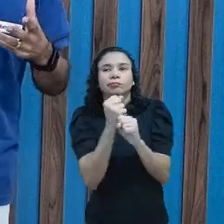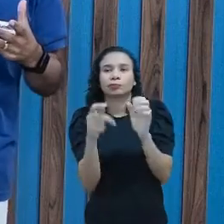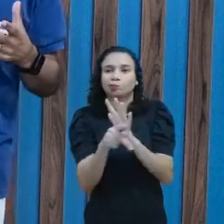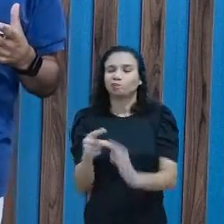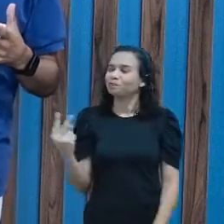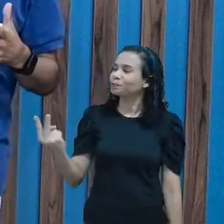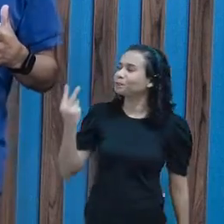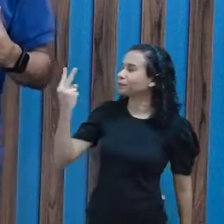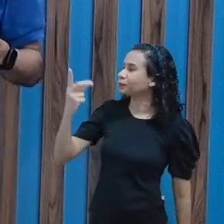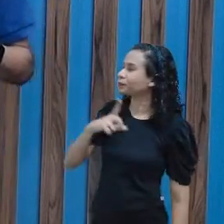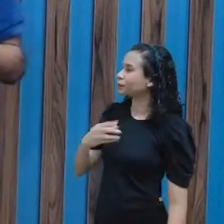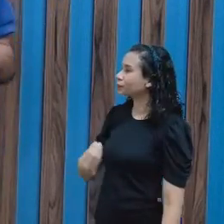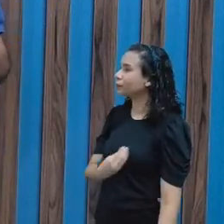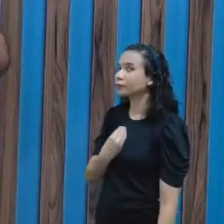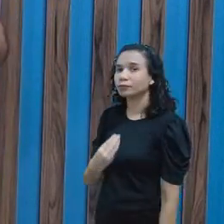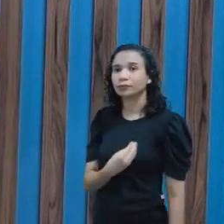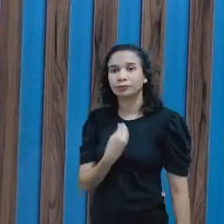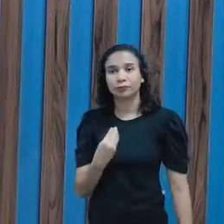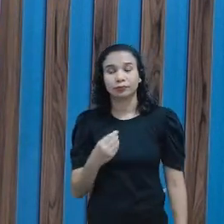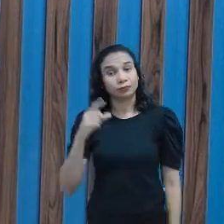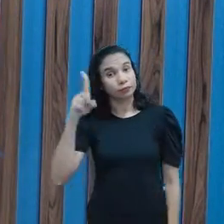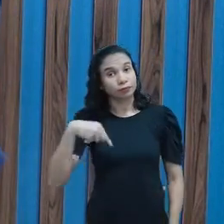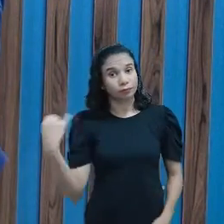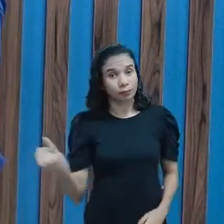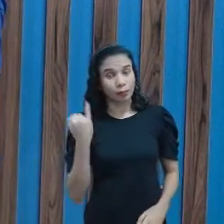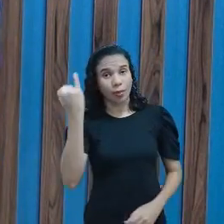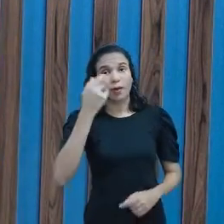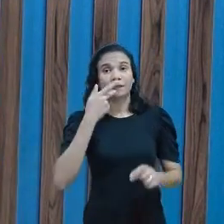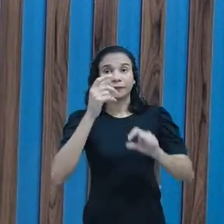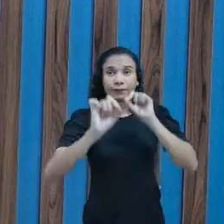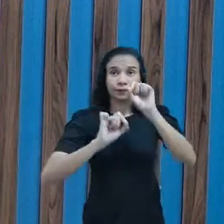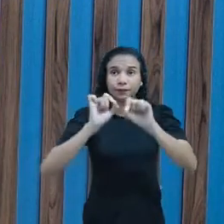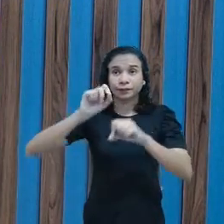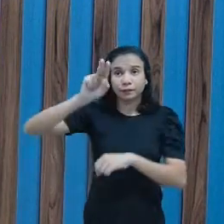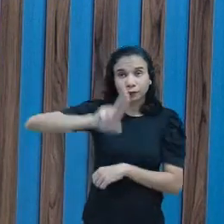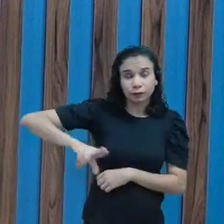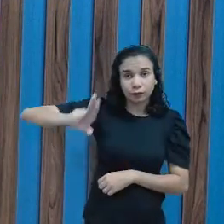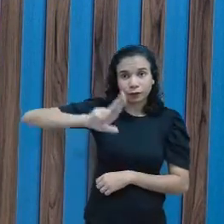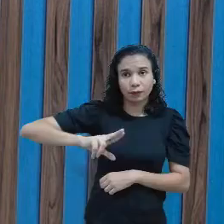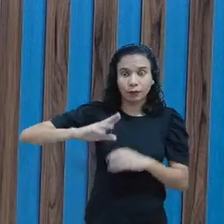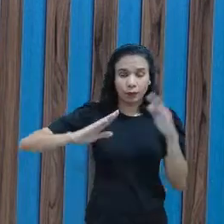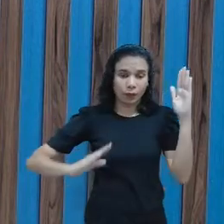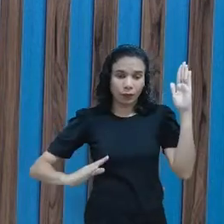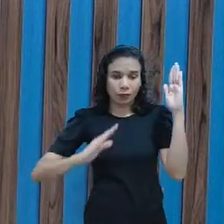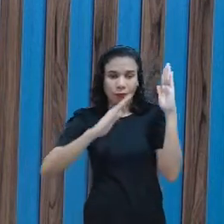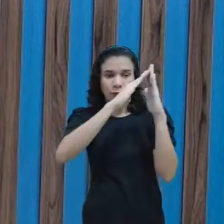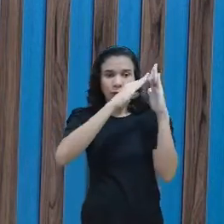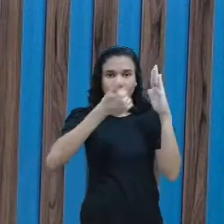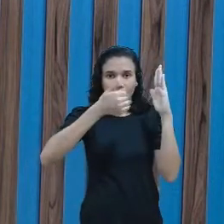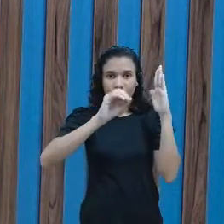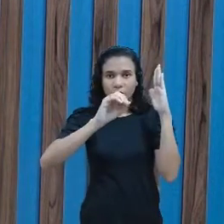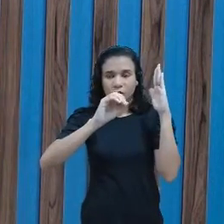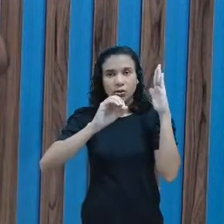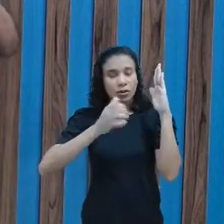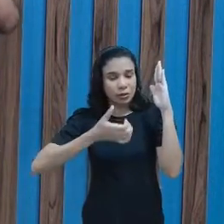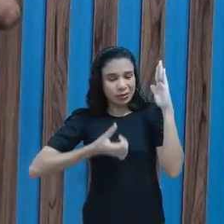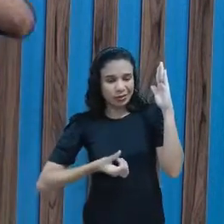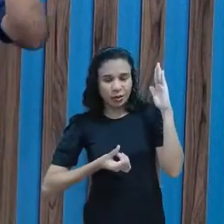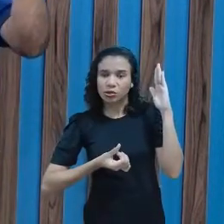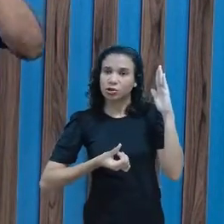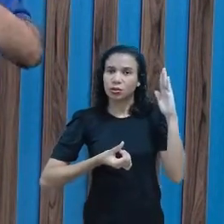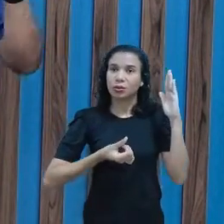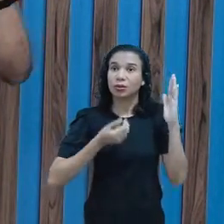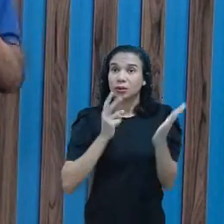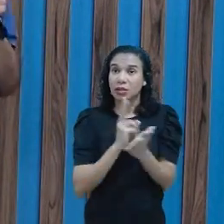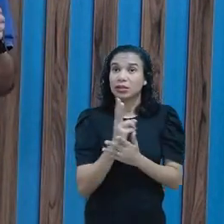aí específicos. E aí, importante ele dizer que utilizou 10 metros, né, destaque aqui, e 6 metros. Sempre que você